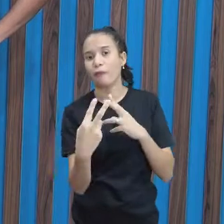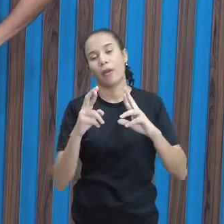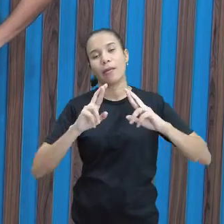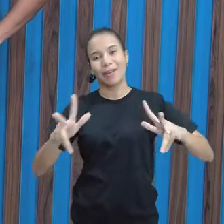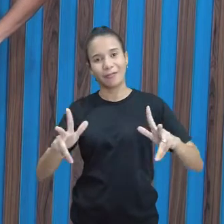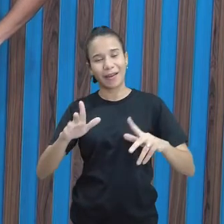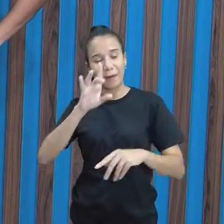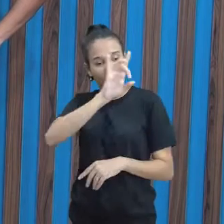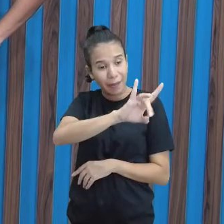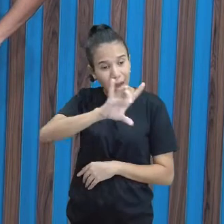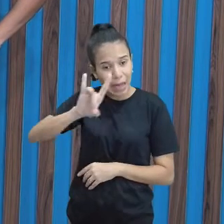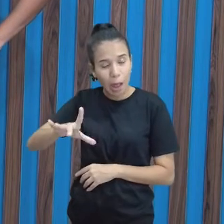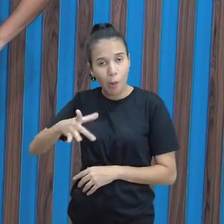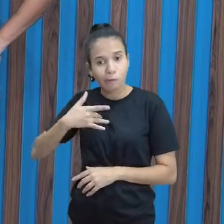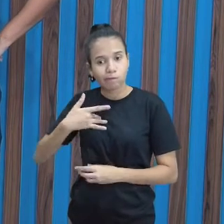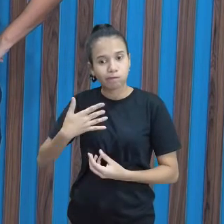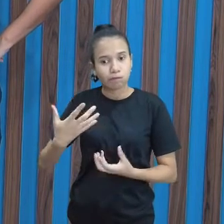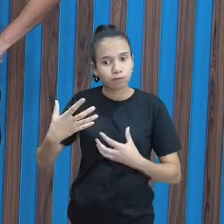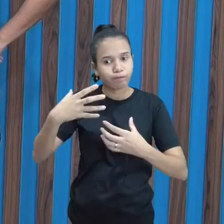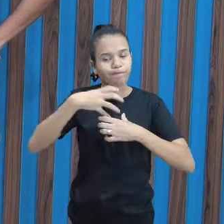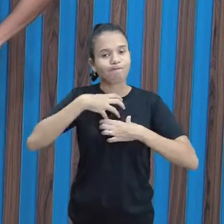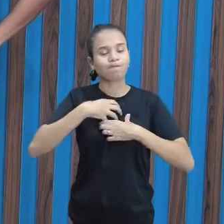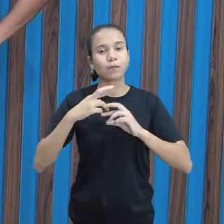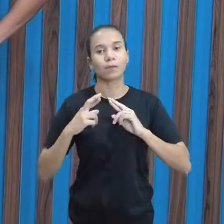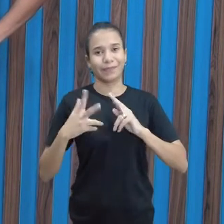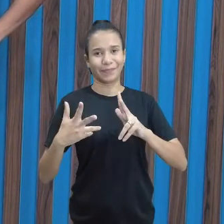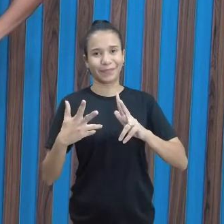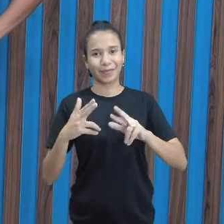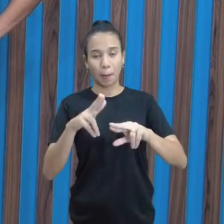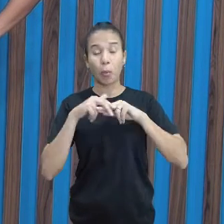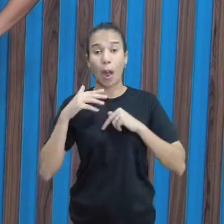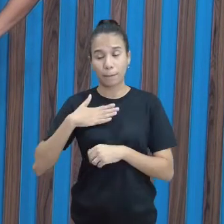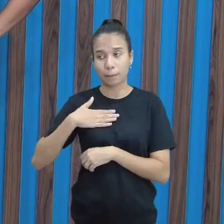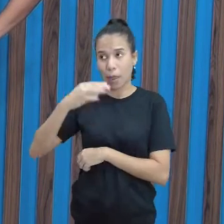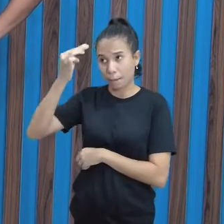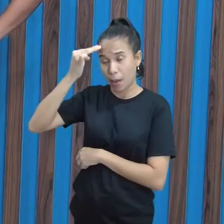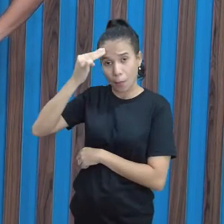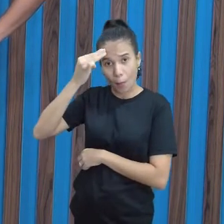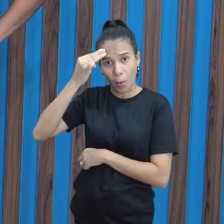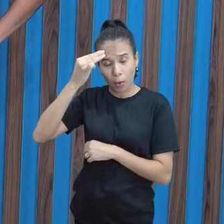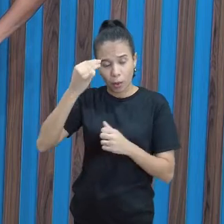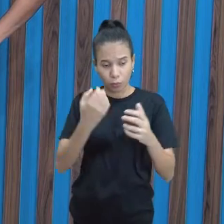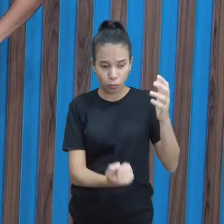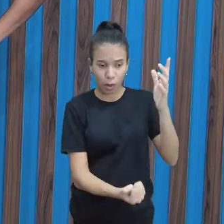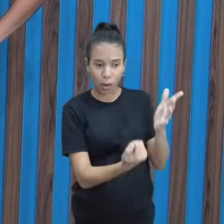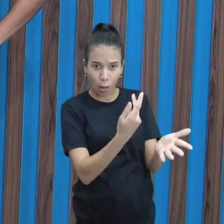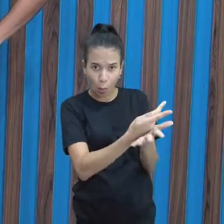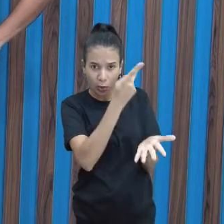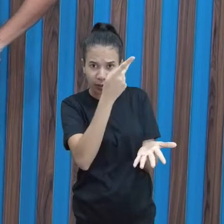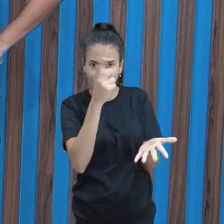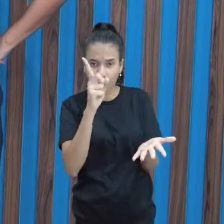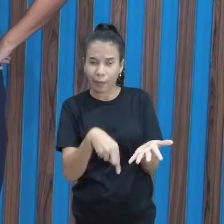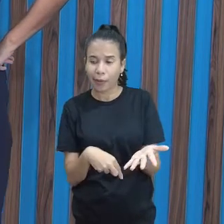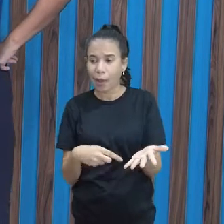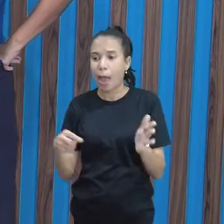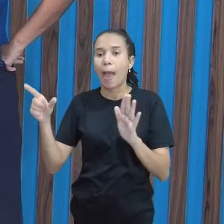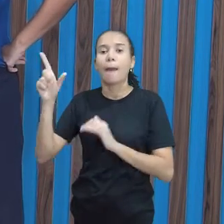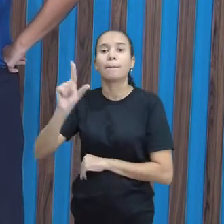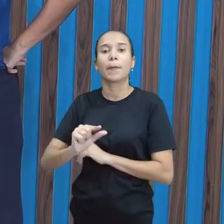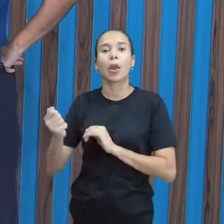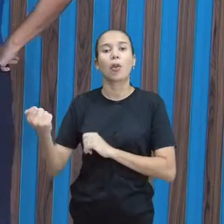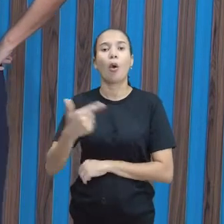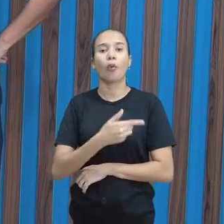fato vai nos marcar de maneira diferente. O que não quer dizer que a minha memória sobre o fato seja menos válida que a memória